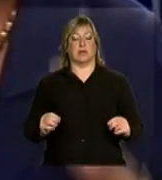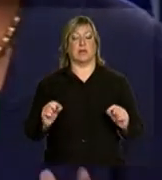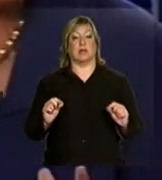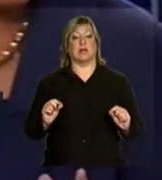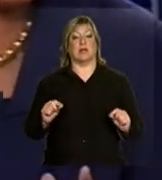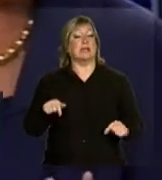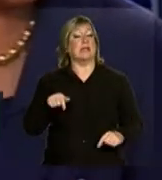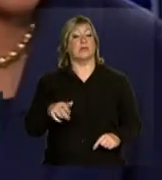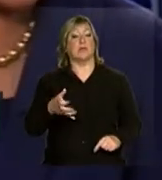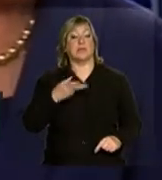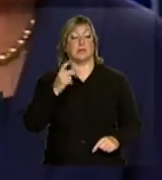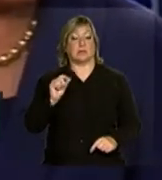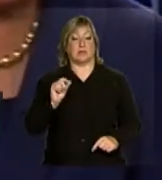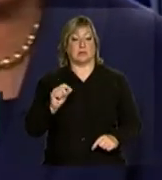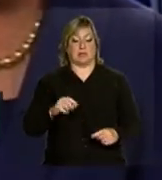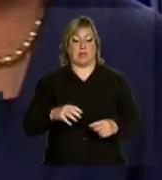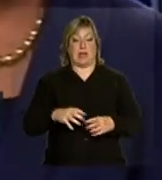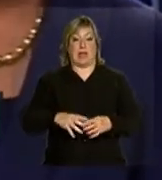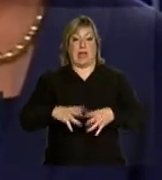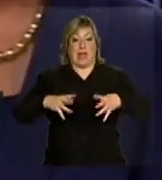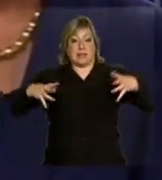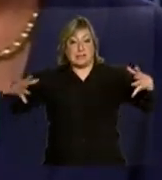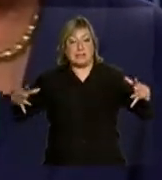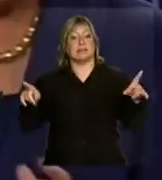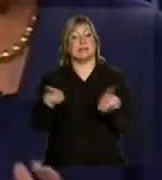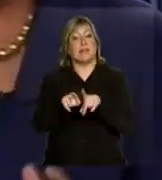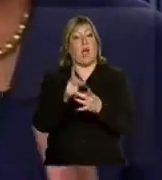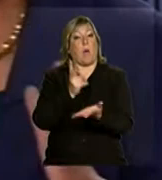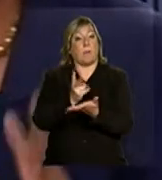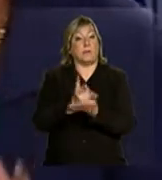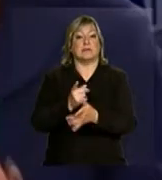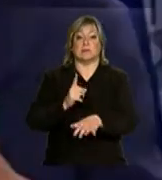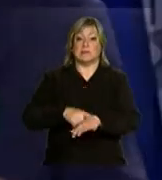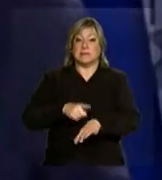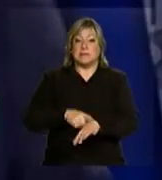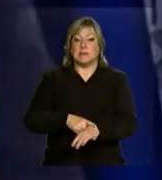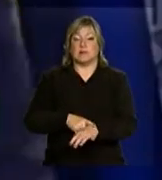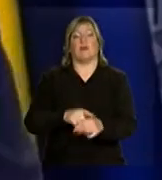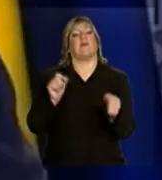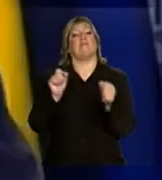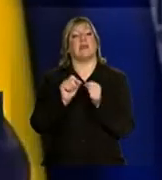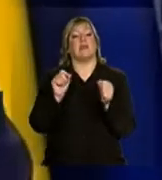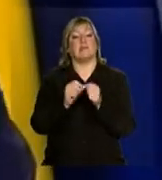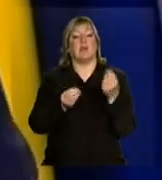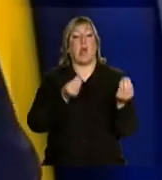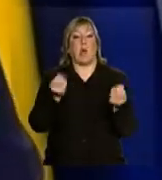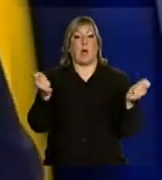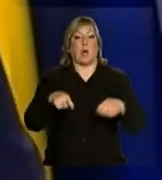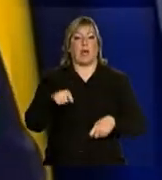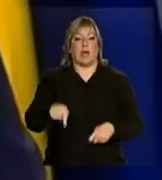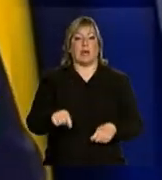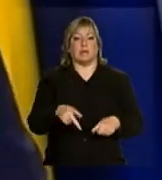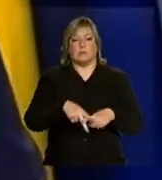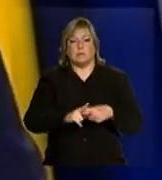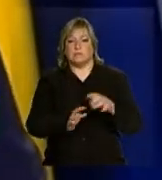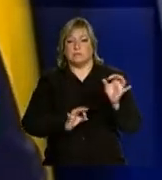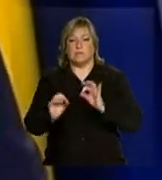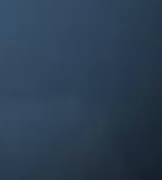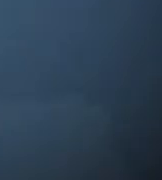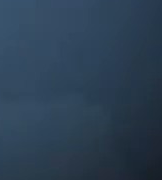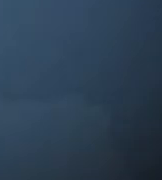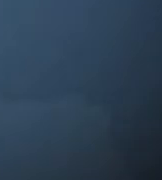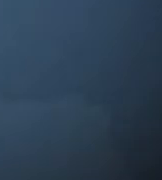significa crescer e, ao mesmo tempo, construir as condições do ajuste no médio e no longo